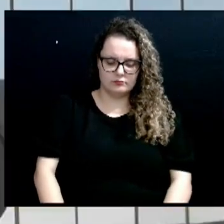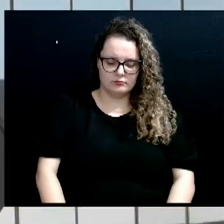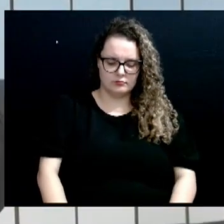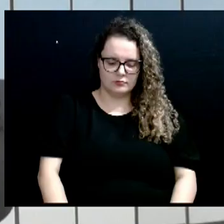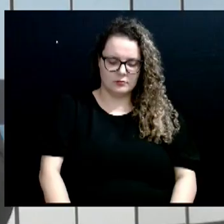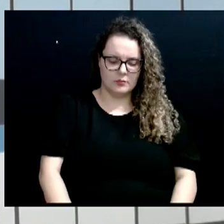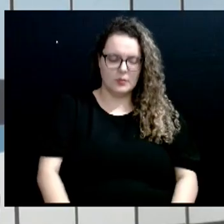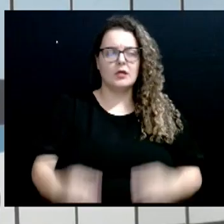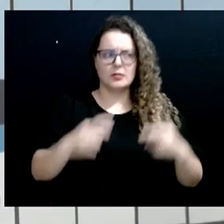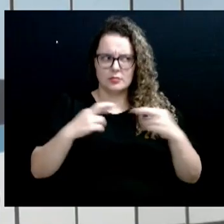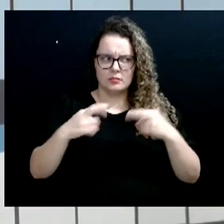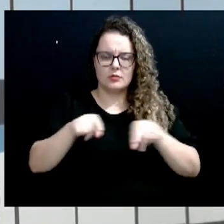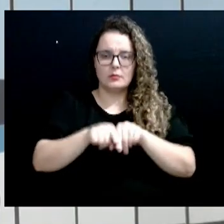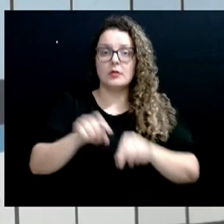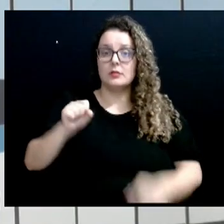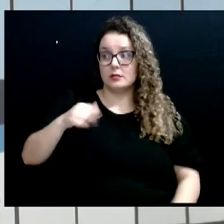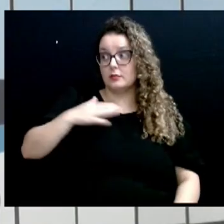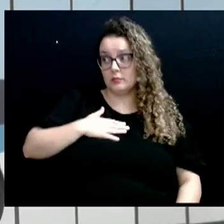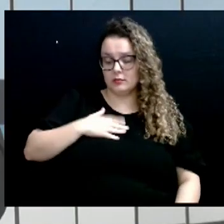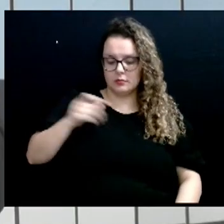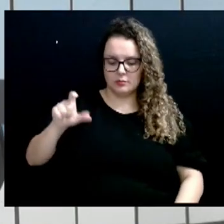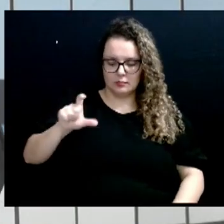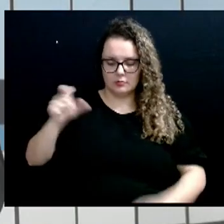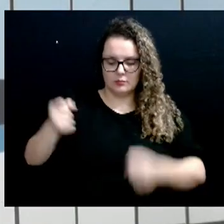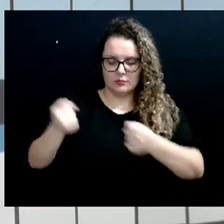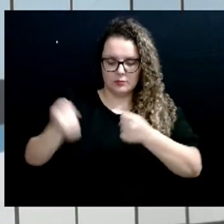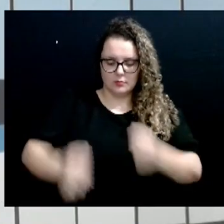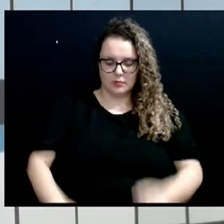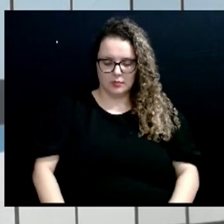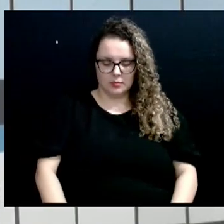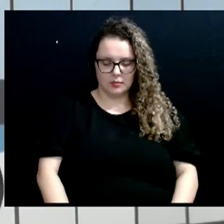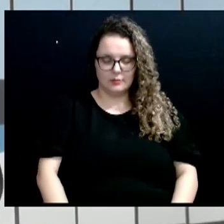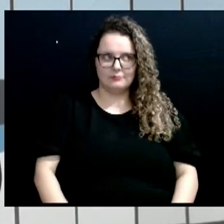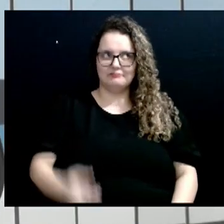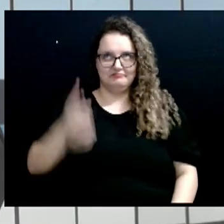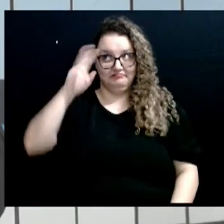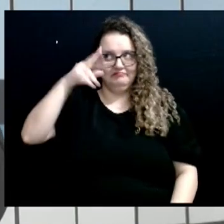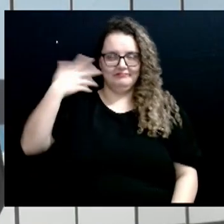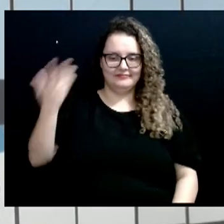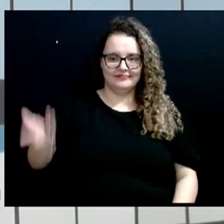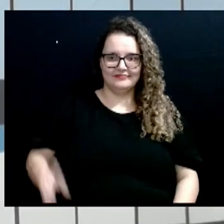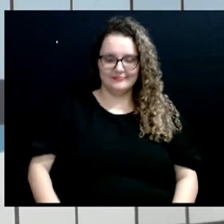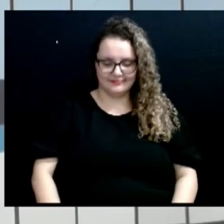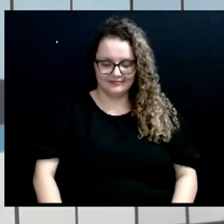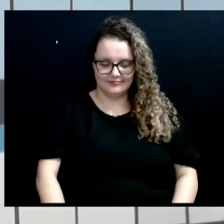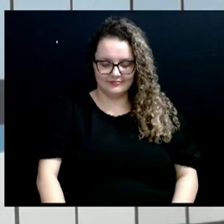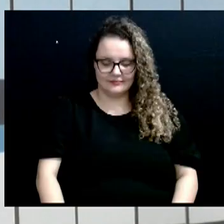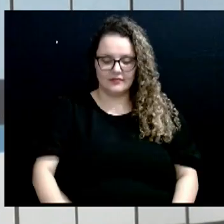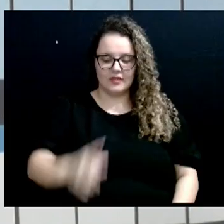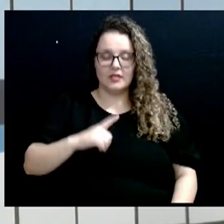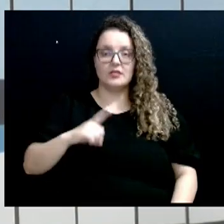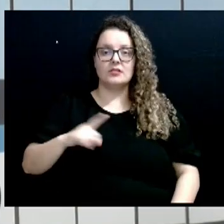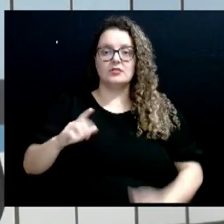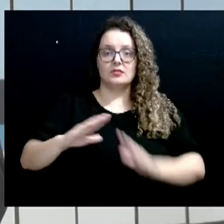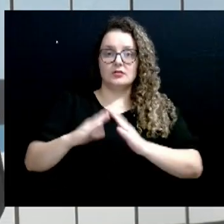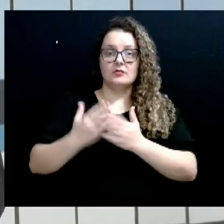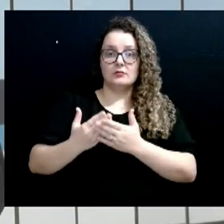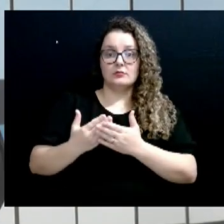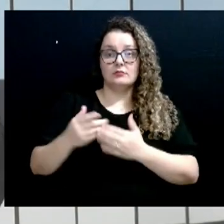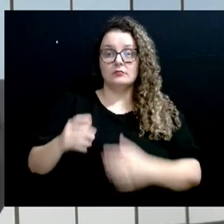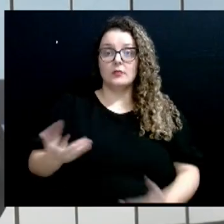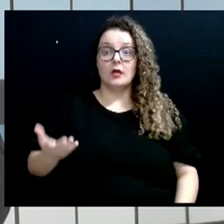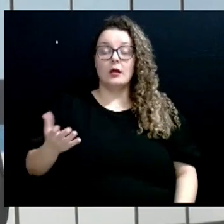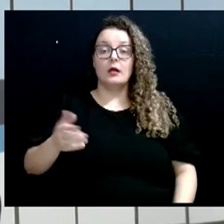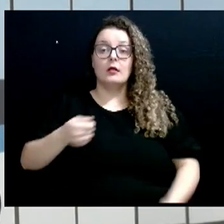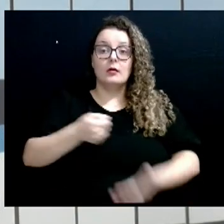quando eu tirei a carta lá quando foi isso? Nem lembro mais. Era obrigatório, tinha autoescola, né? Só que você era obrigatório a fazer